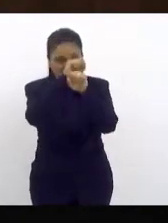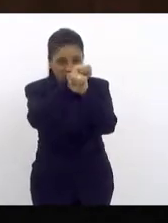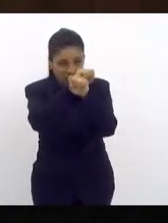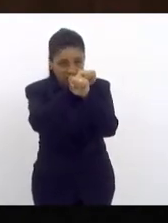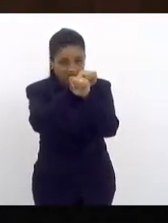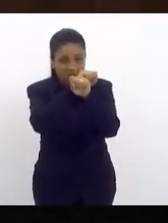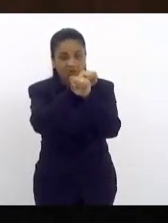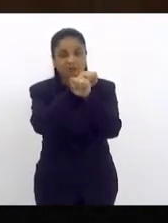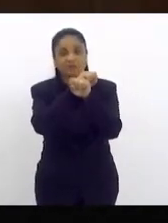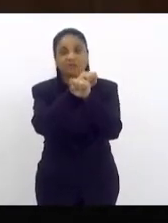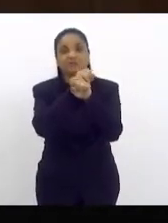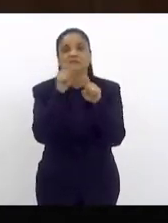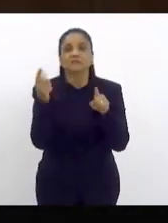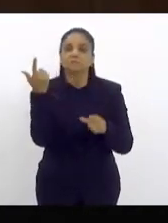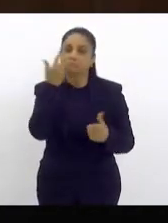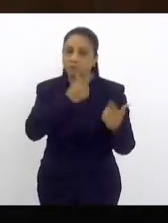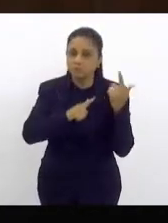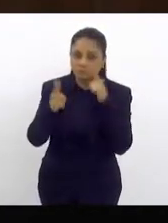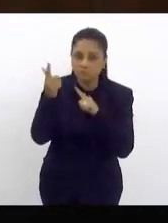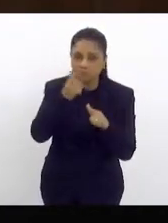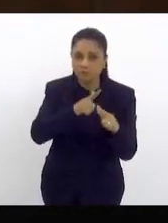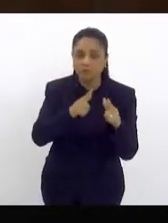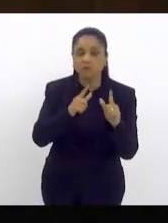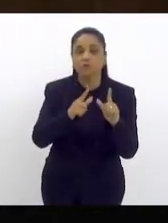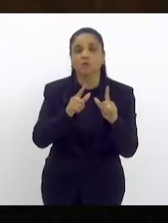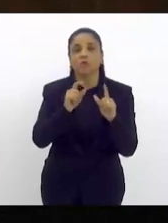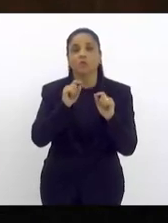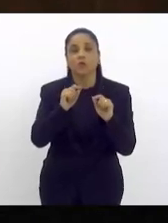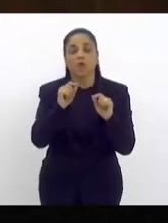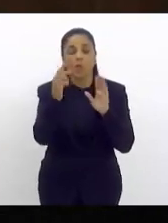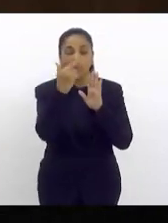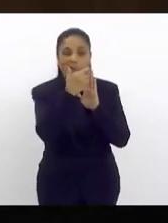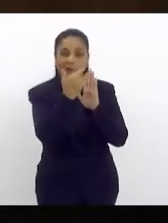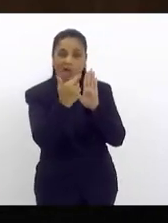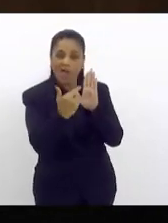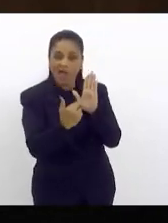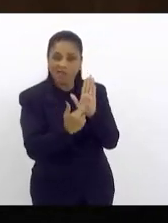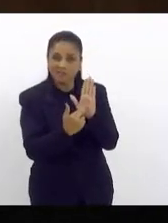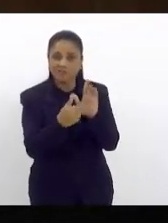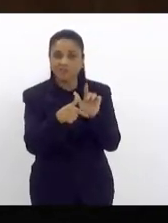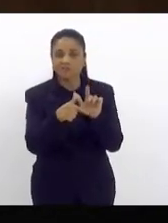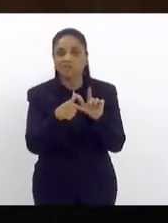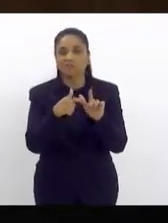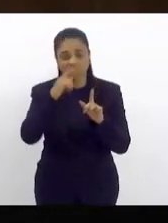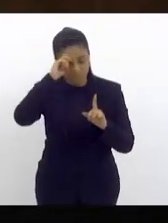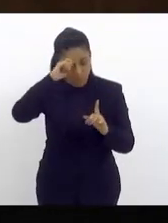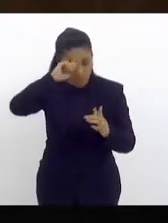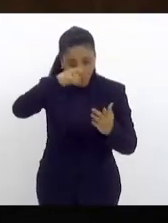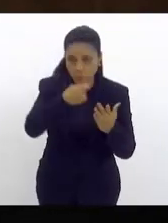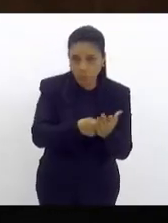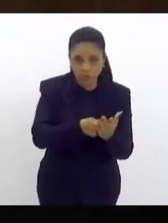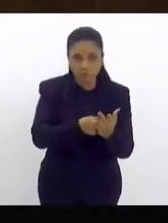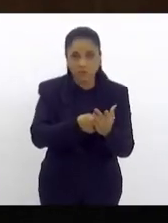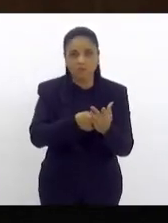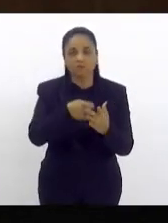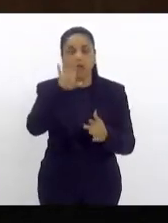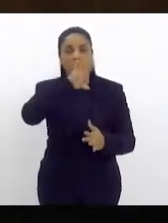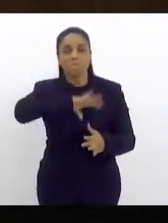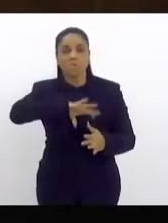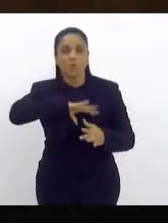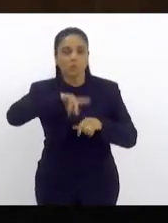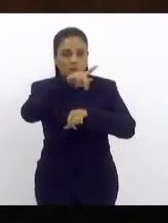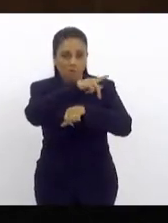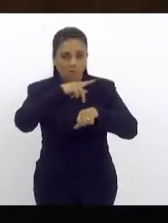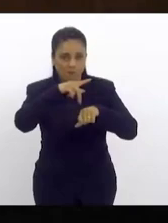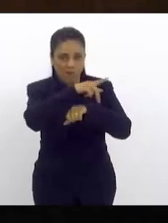também que conseguiu a pena do Poder o regime autoritário de caris fascista em Portugal que durou